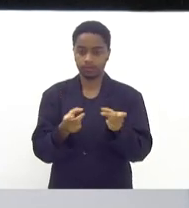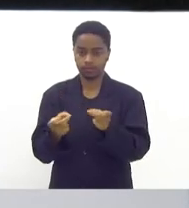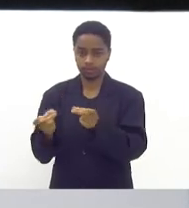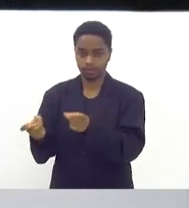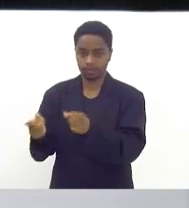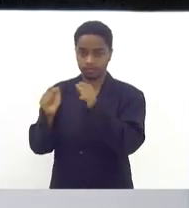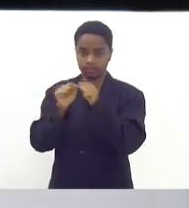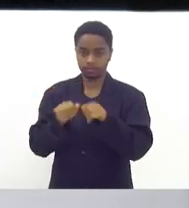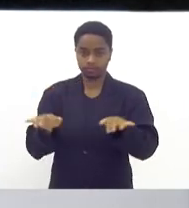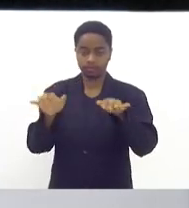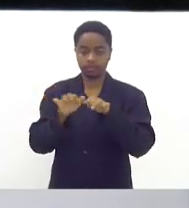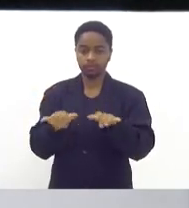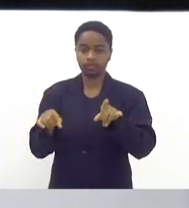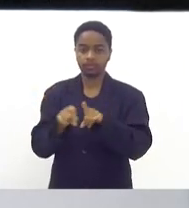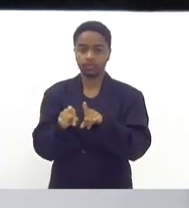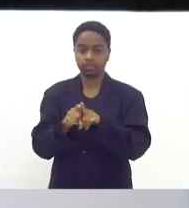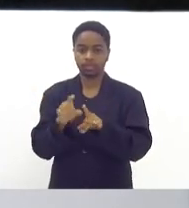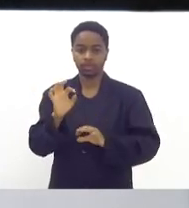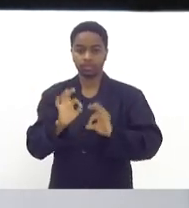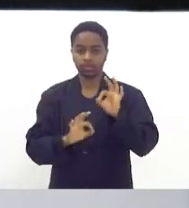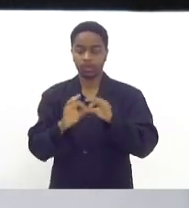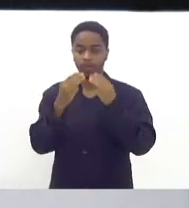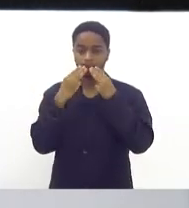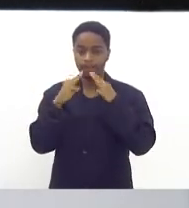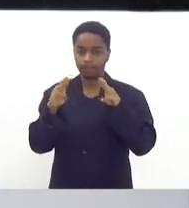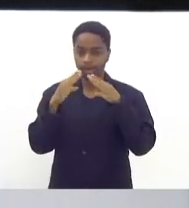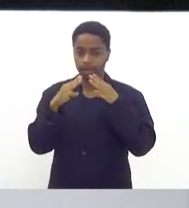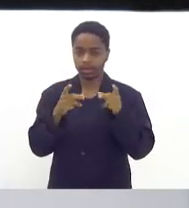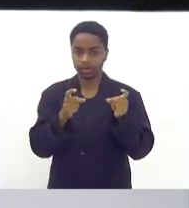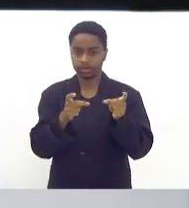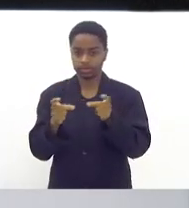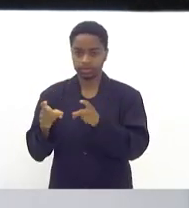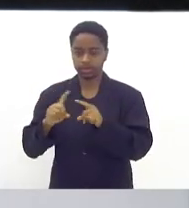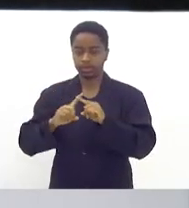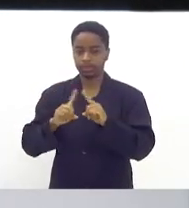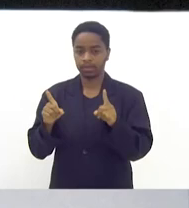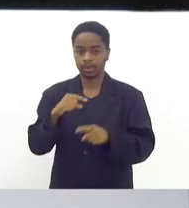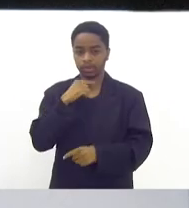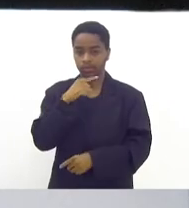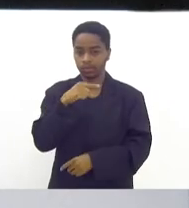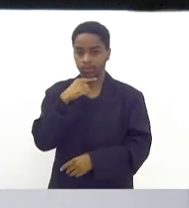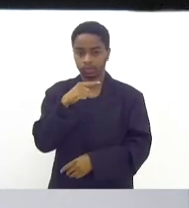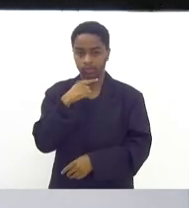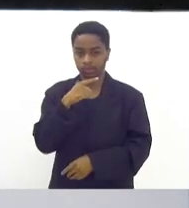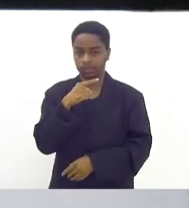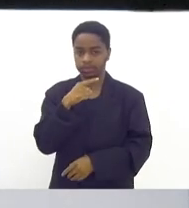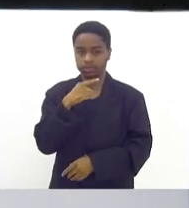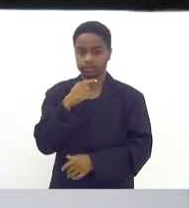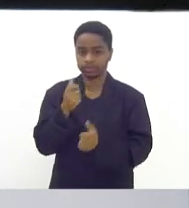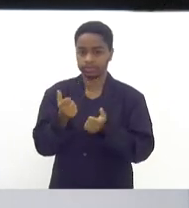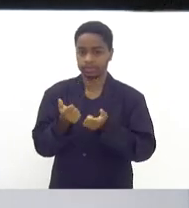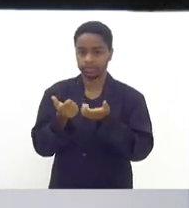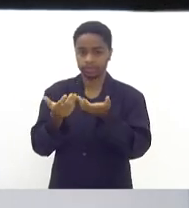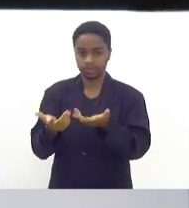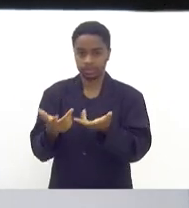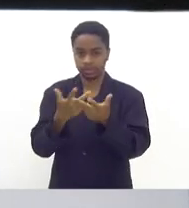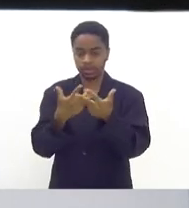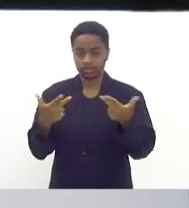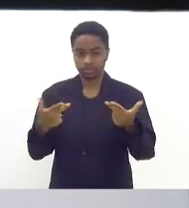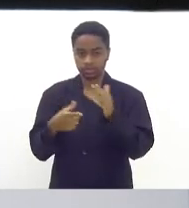distribuem fazem todo o seu Market comercial e não dão conta de entregar aquilo que